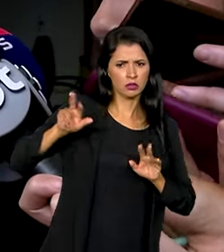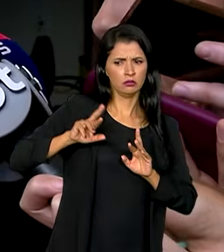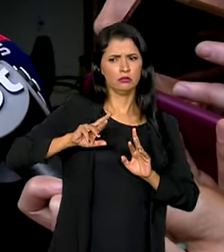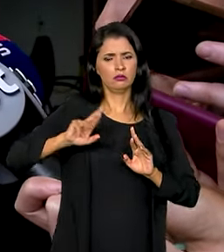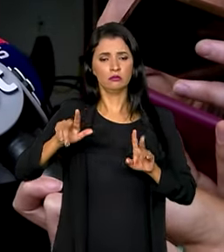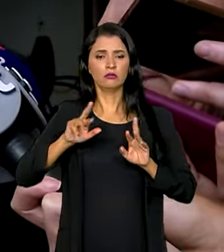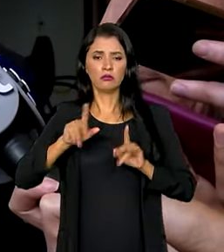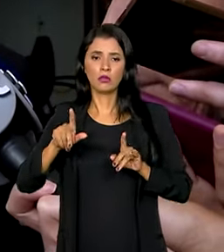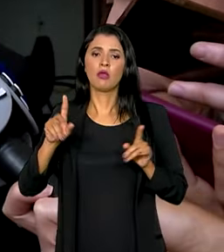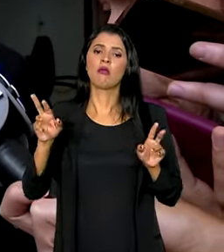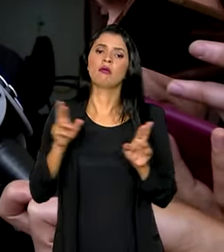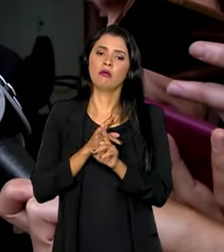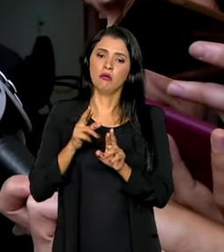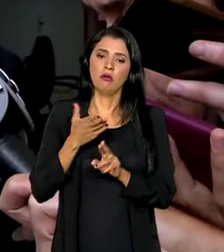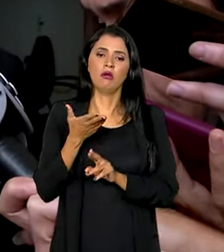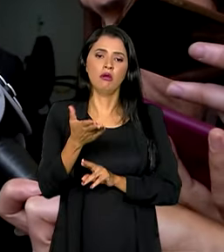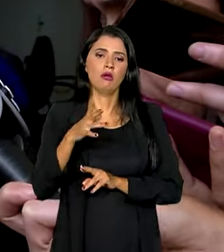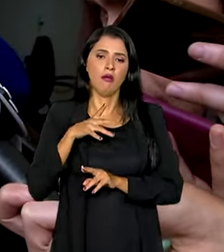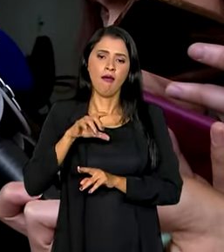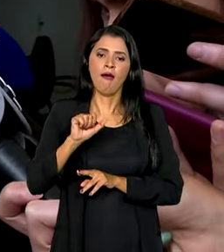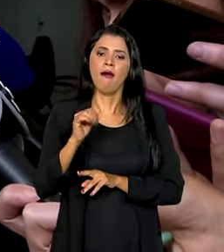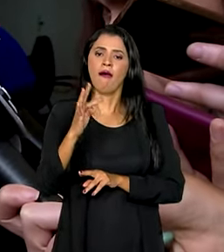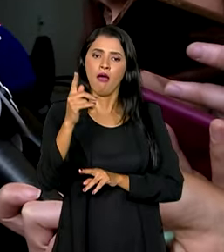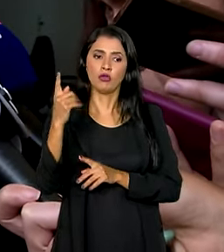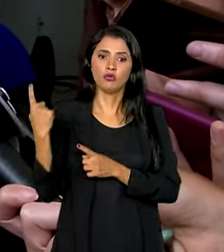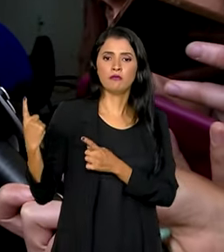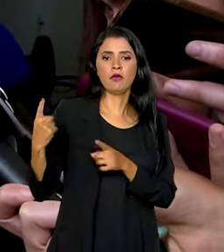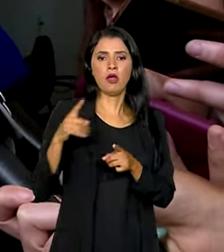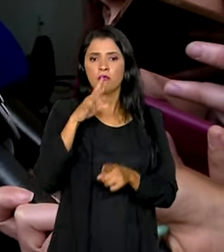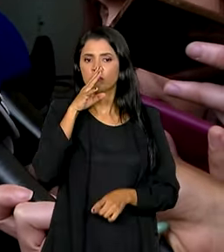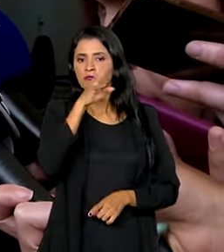atípica relacionada a atos que ameacem os poderes.